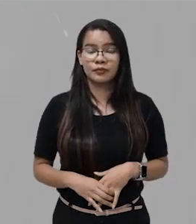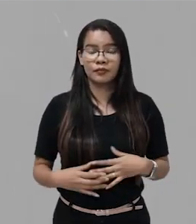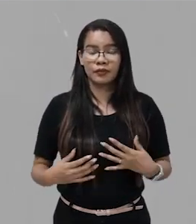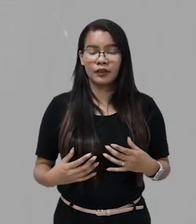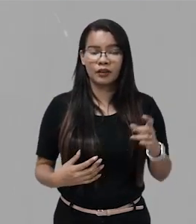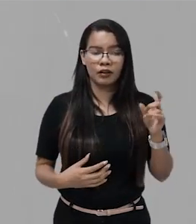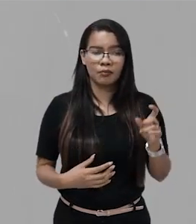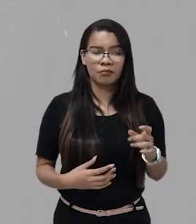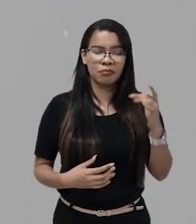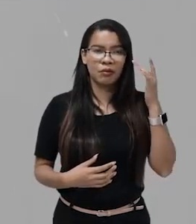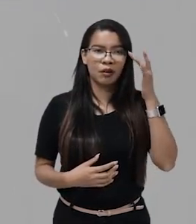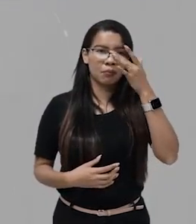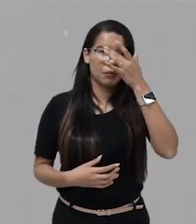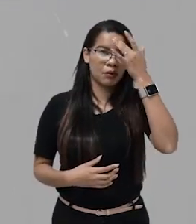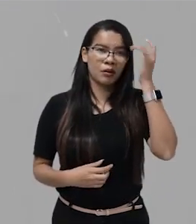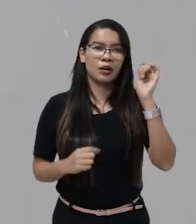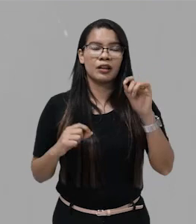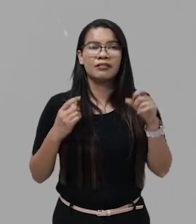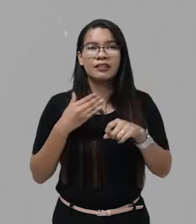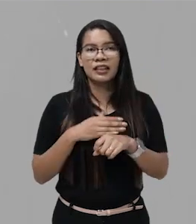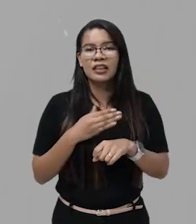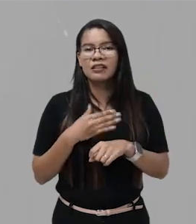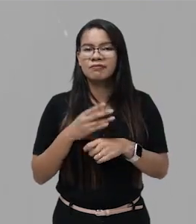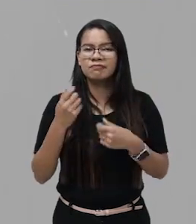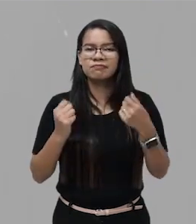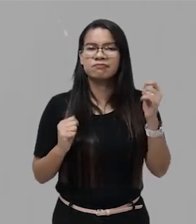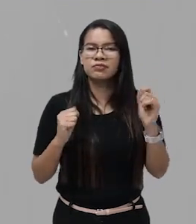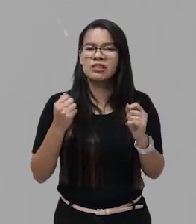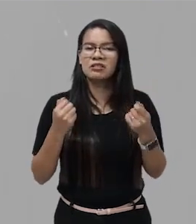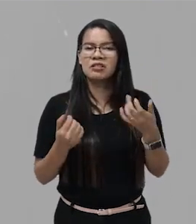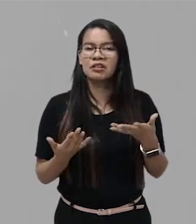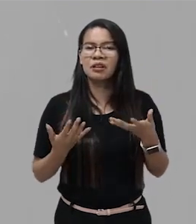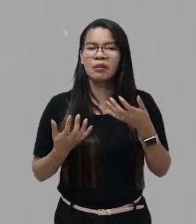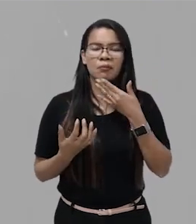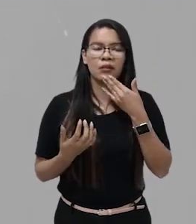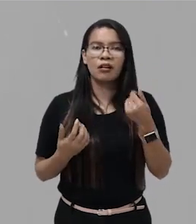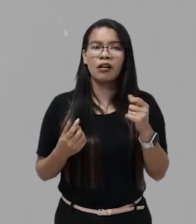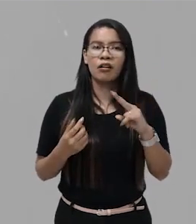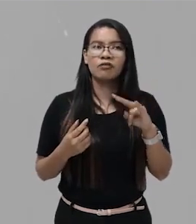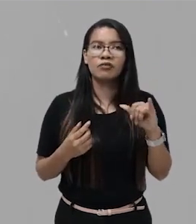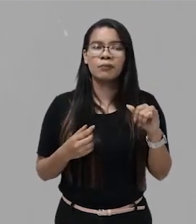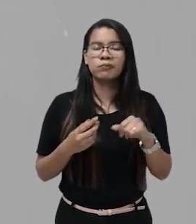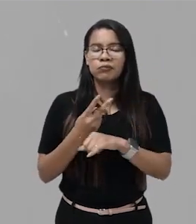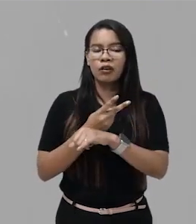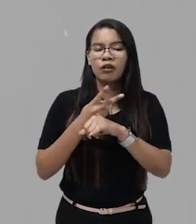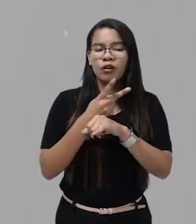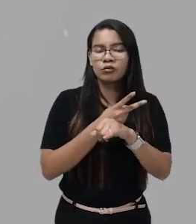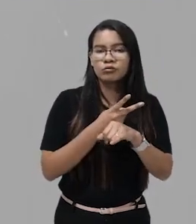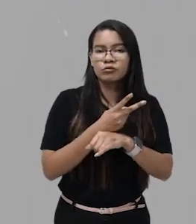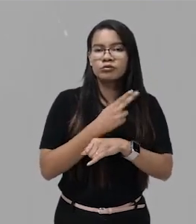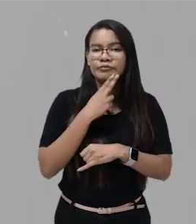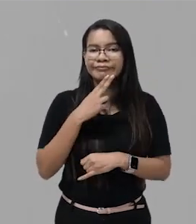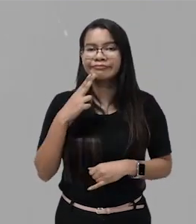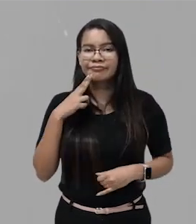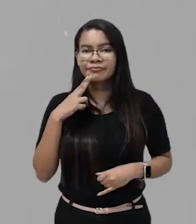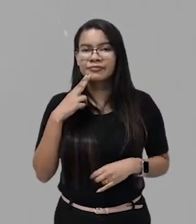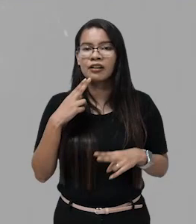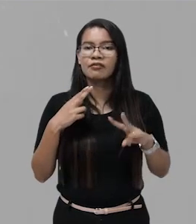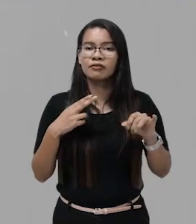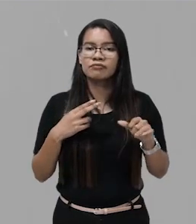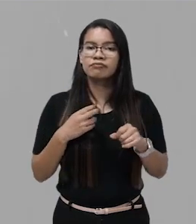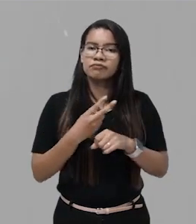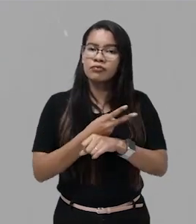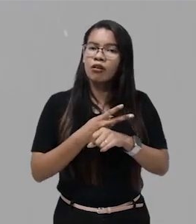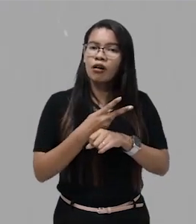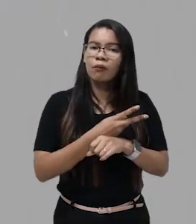indivíduo que treina, que é um atleta, que quer um melhor rendimento, ele vai procurar um nutricionista, ele vai procurar um